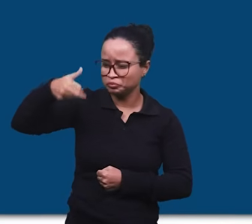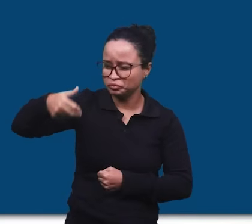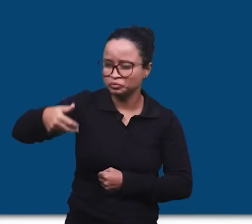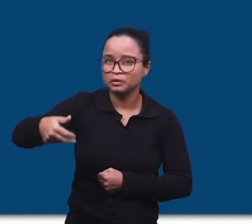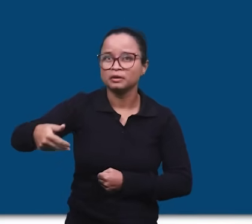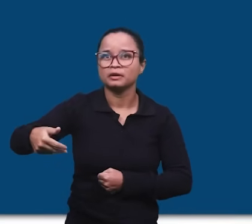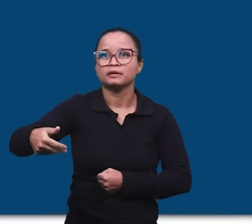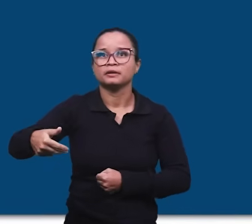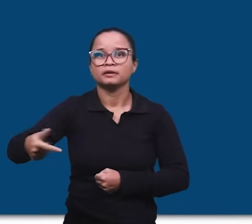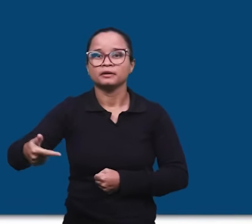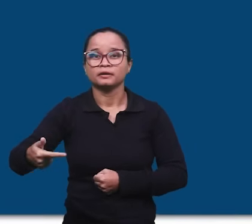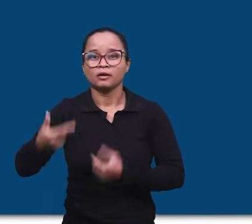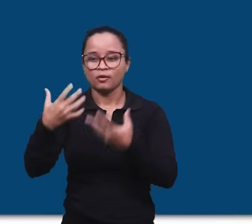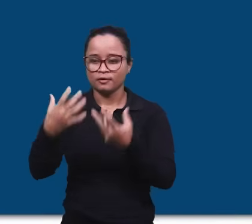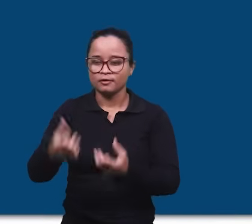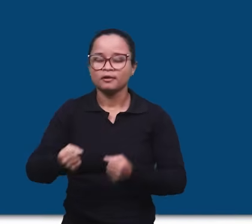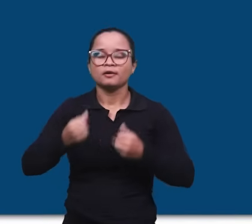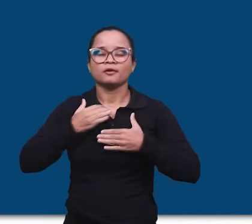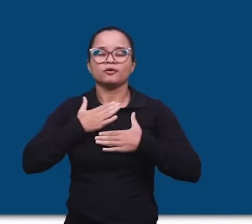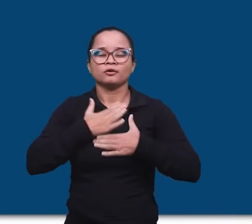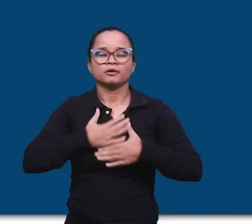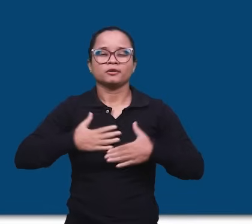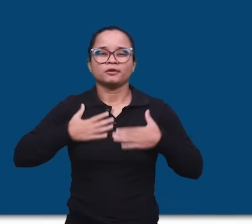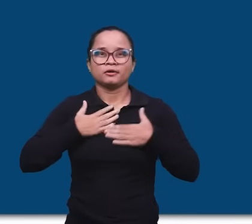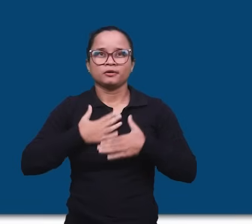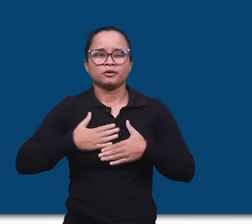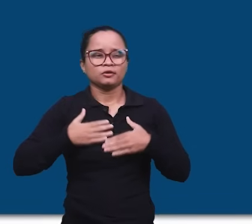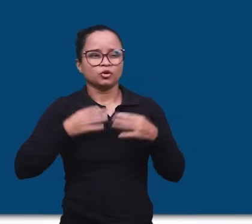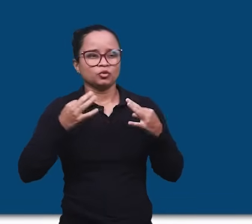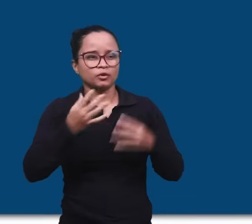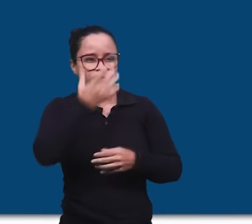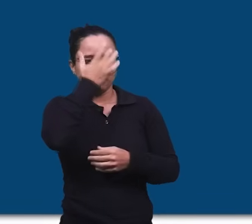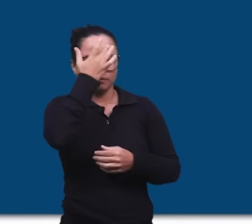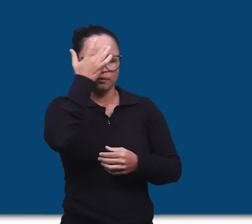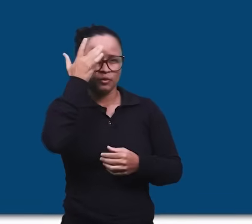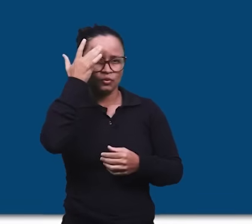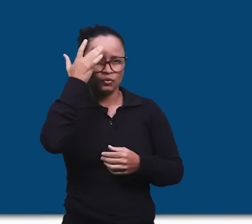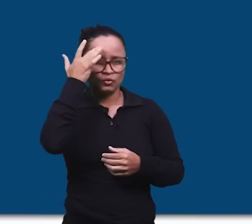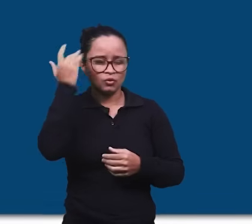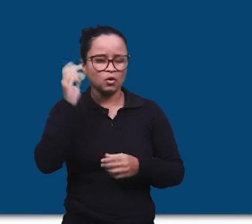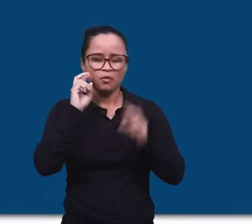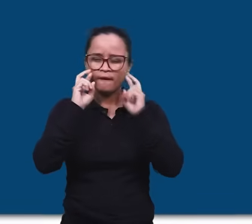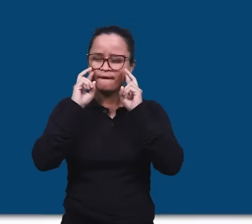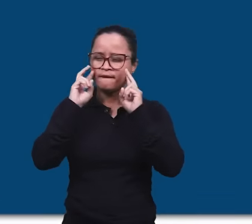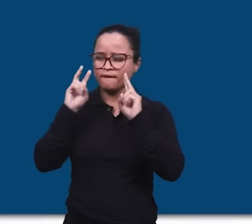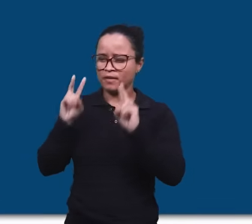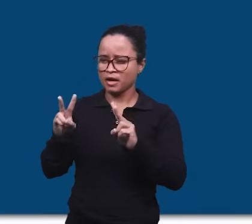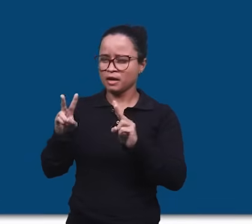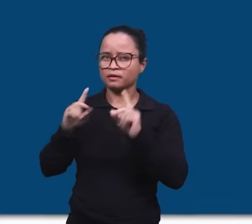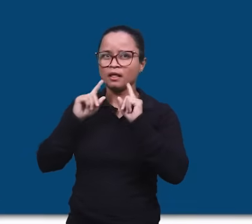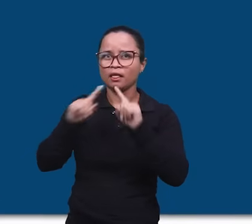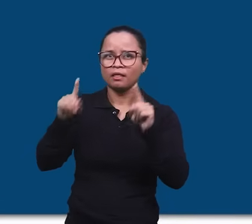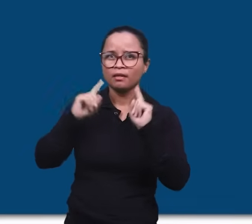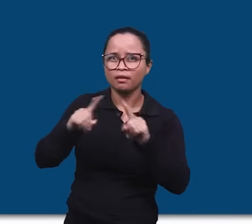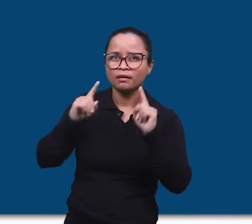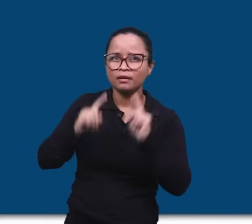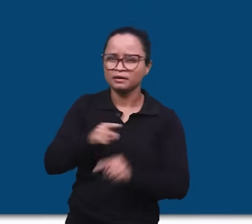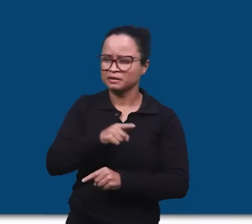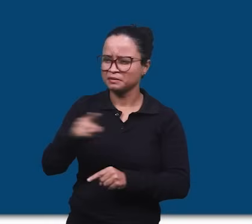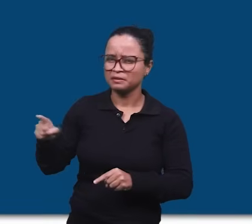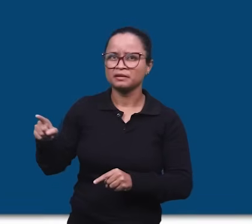com júbilo. E vendo todos isto, murmuravam, dizendo que entrara para ser